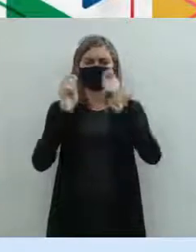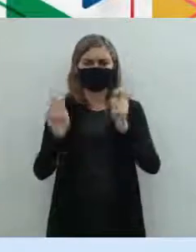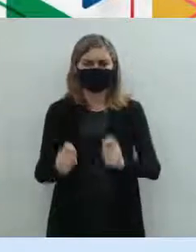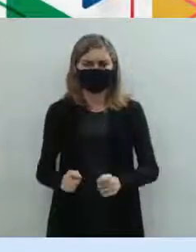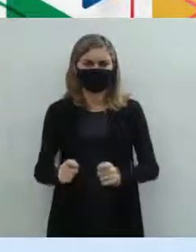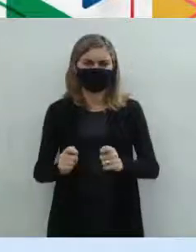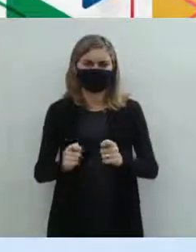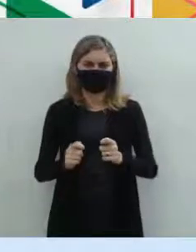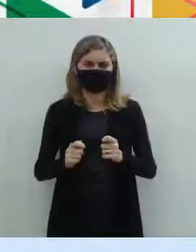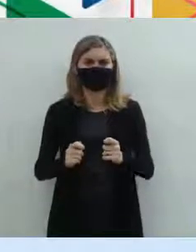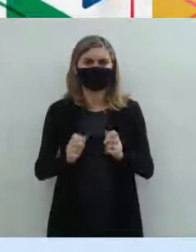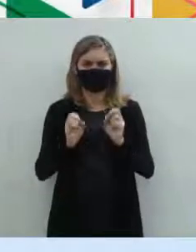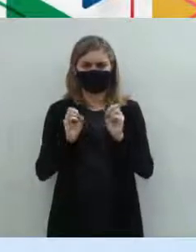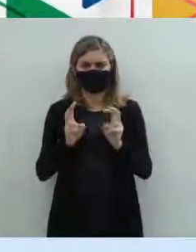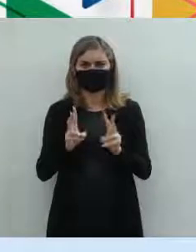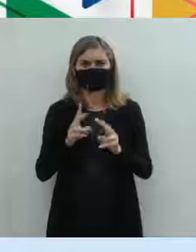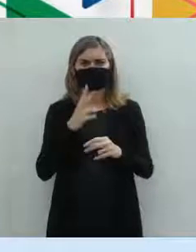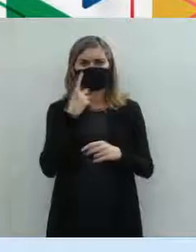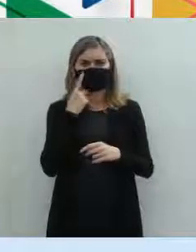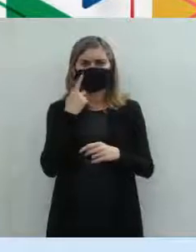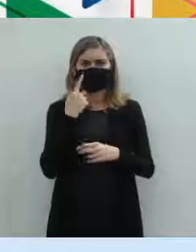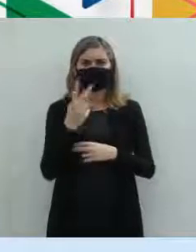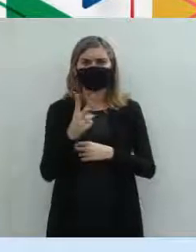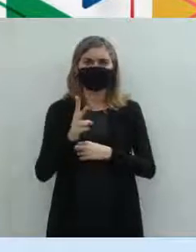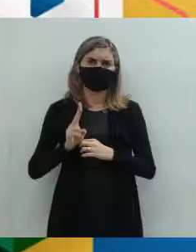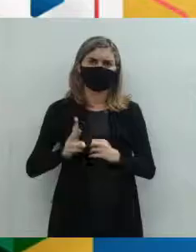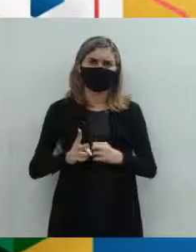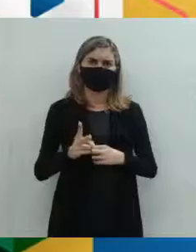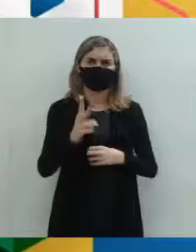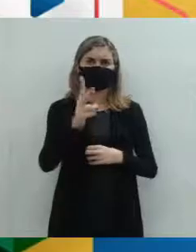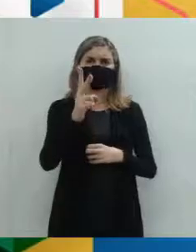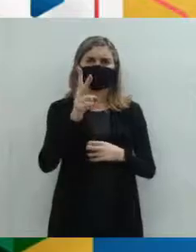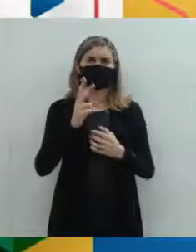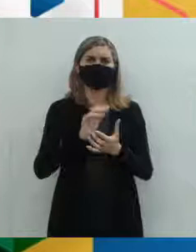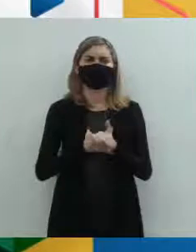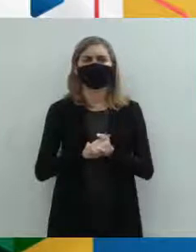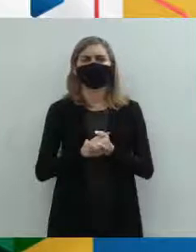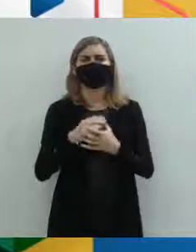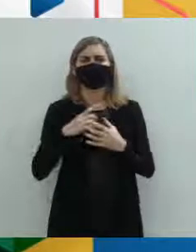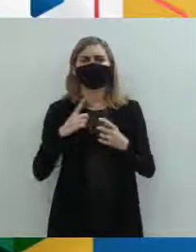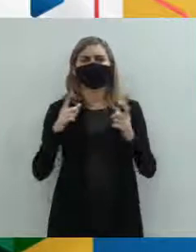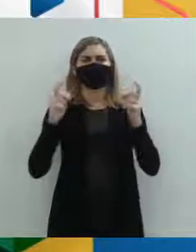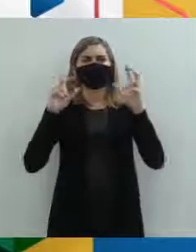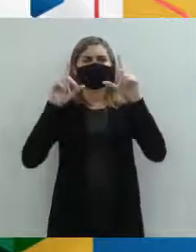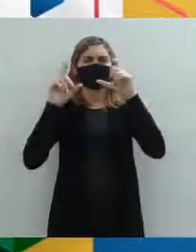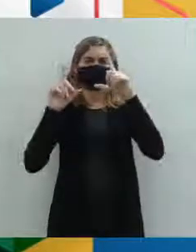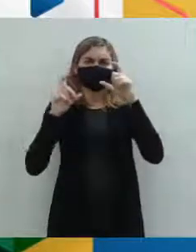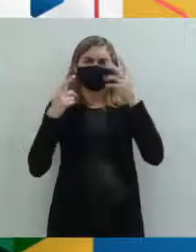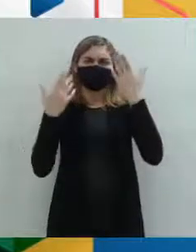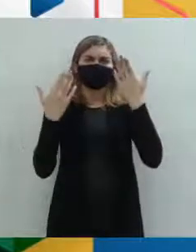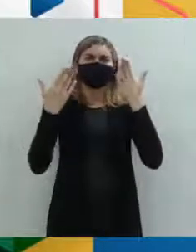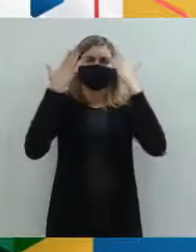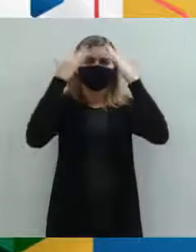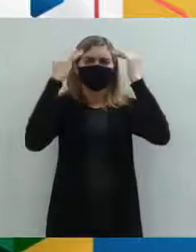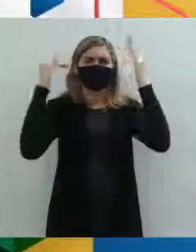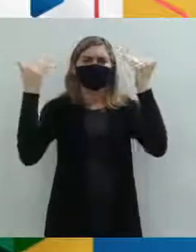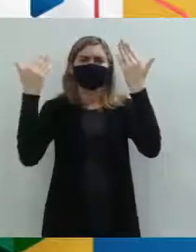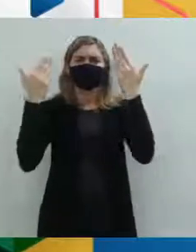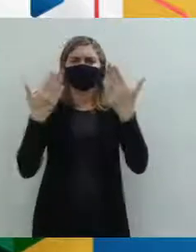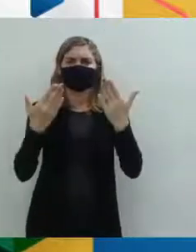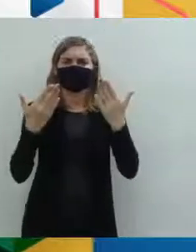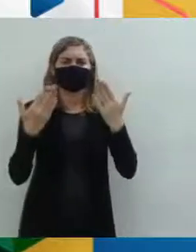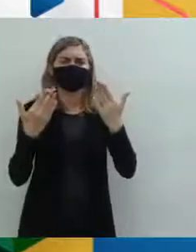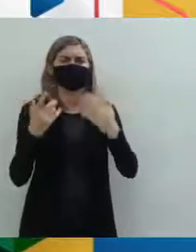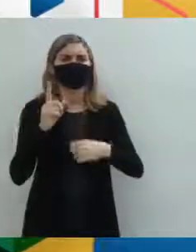ok? Vamos lá. Continuando ainda com Escher, a gente tem uma obra também famosérrima,